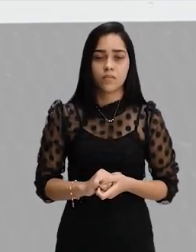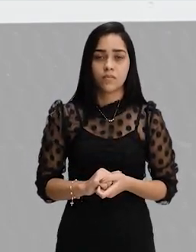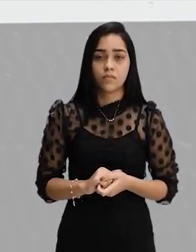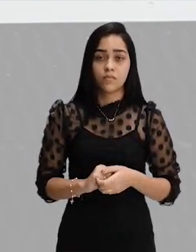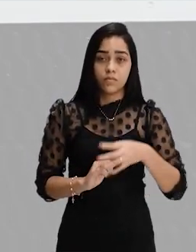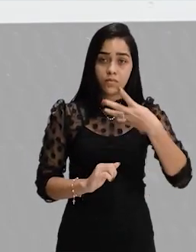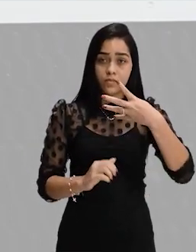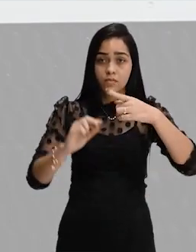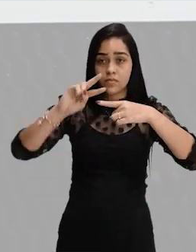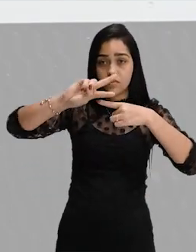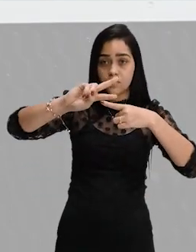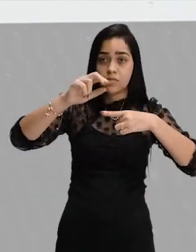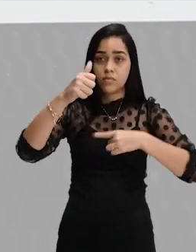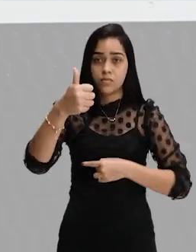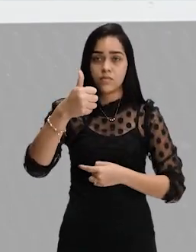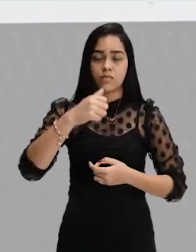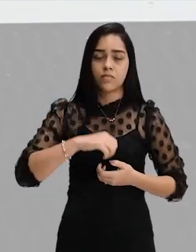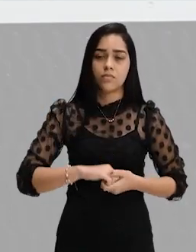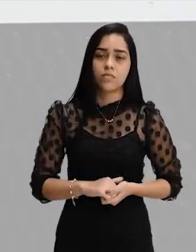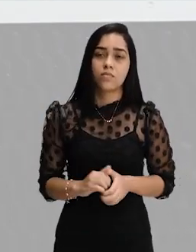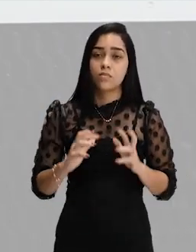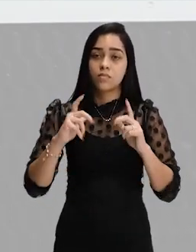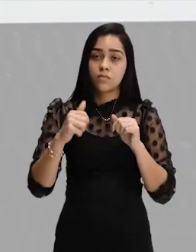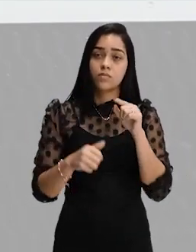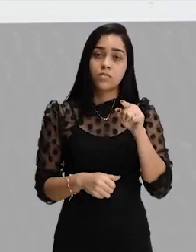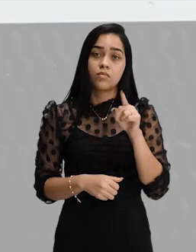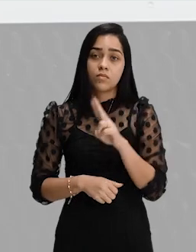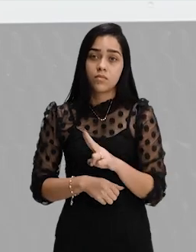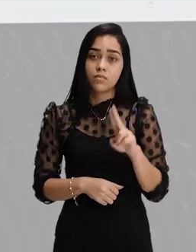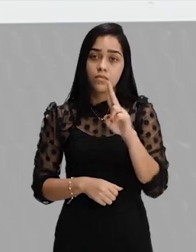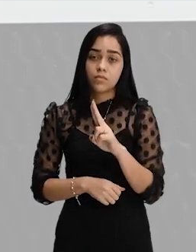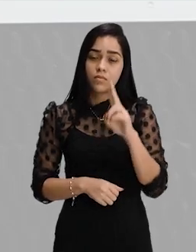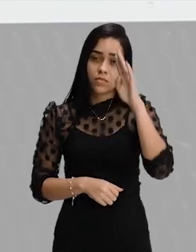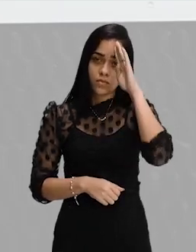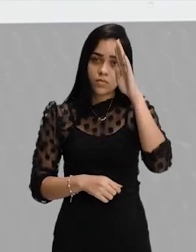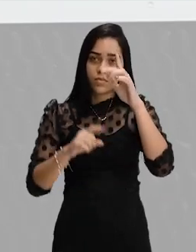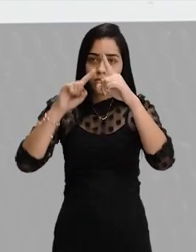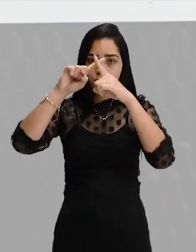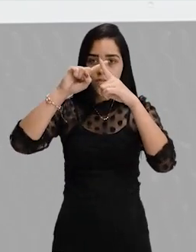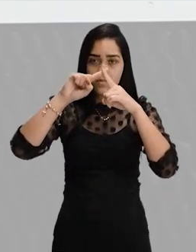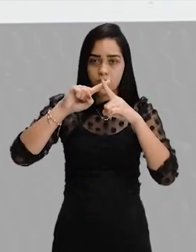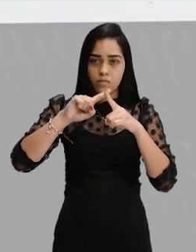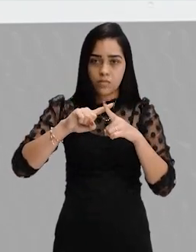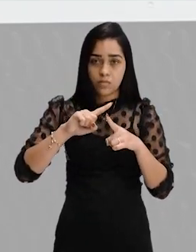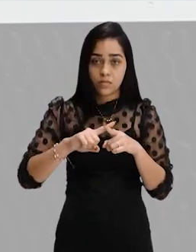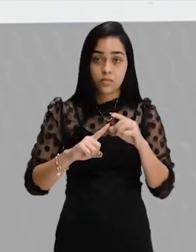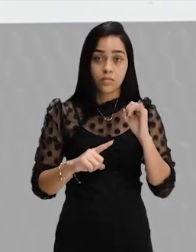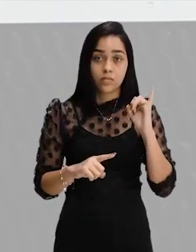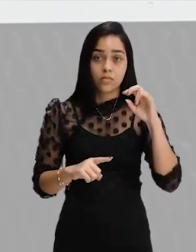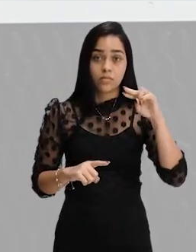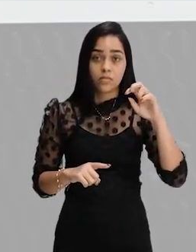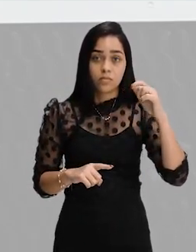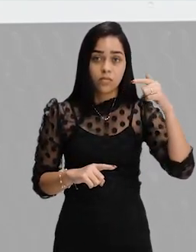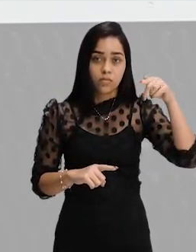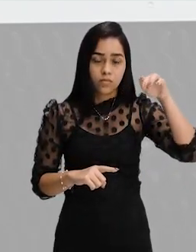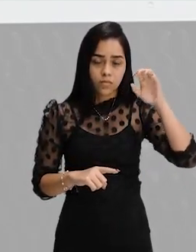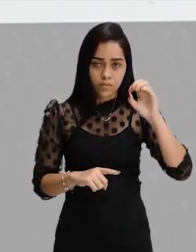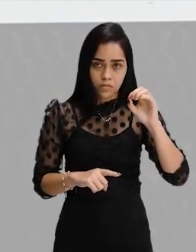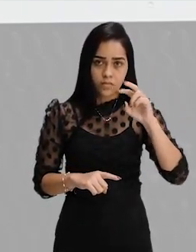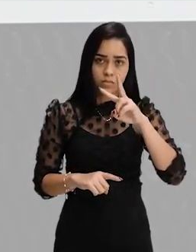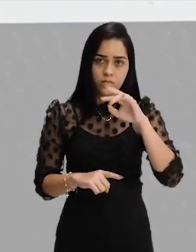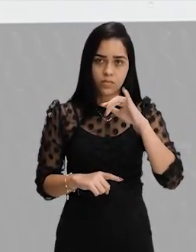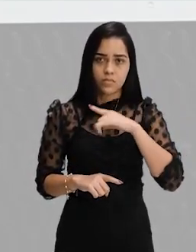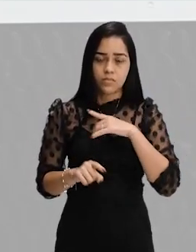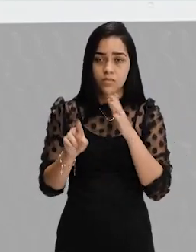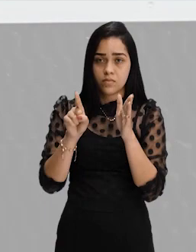maior do que 1. Tá? Então, toda vez que você for usar o princípio multiplicativo na inequação, que é multiplicar os termos com o